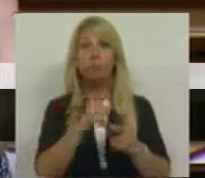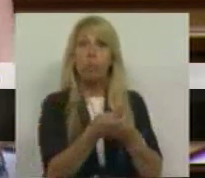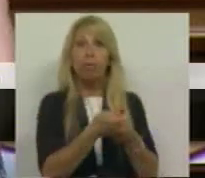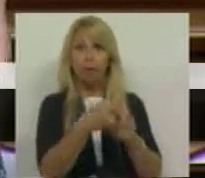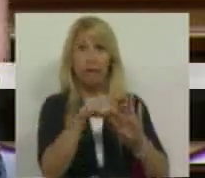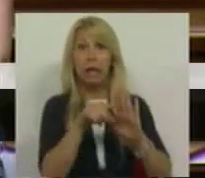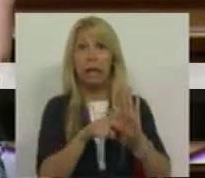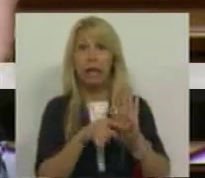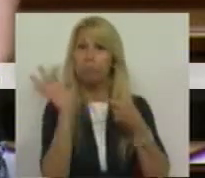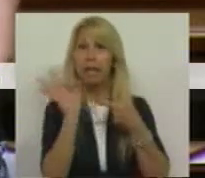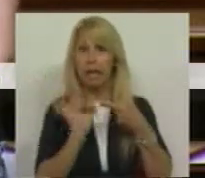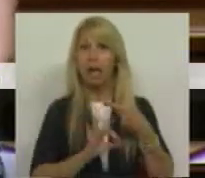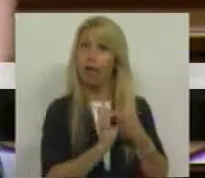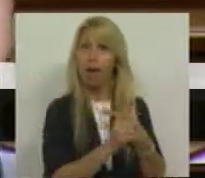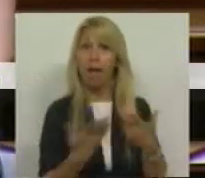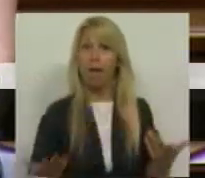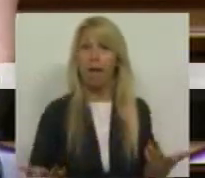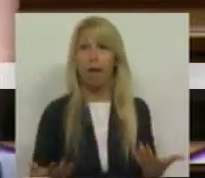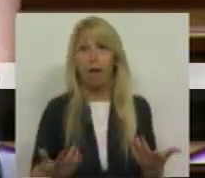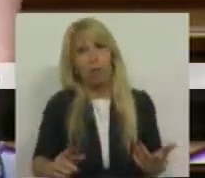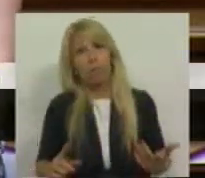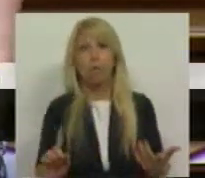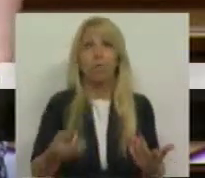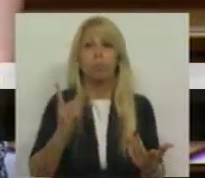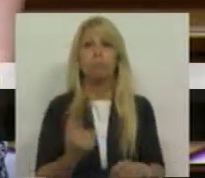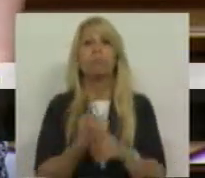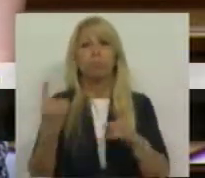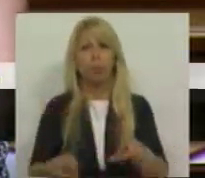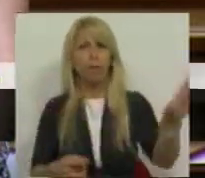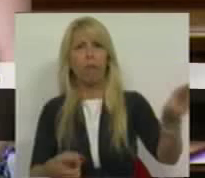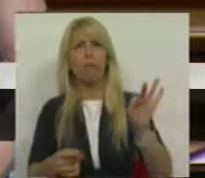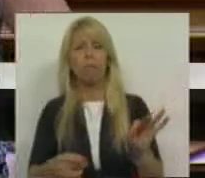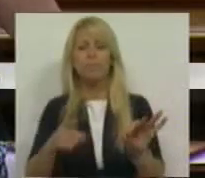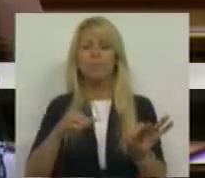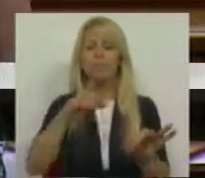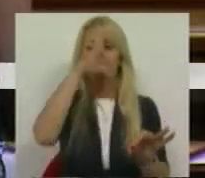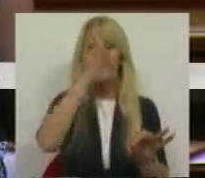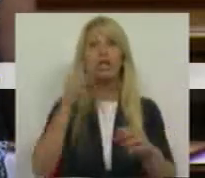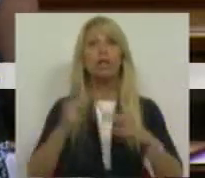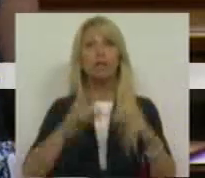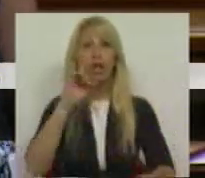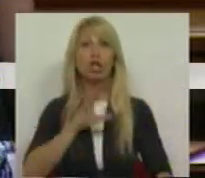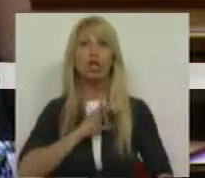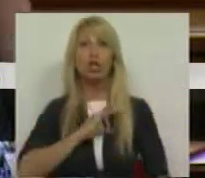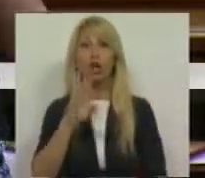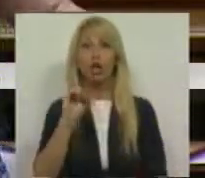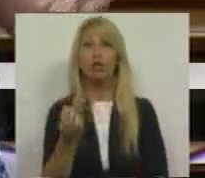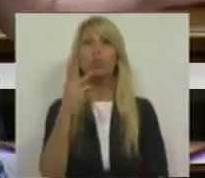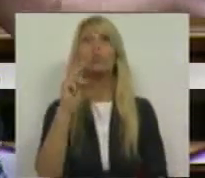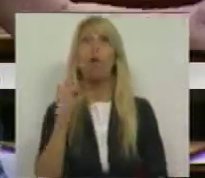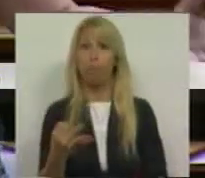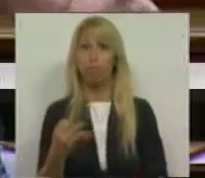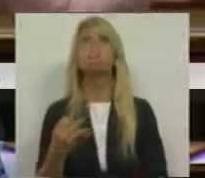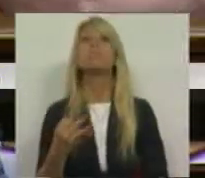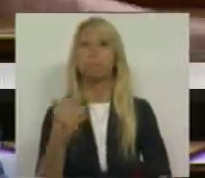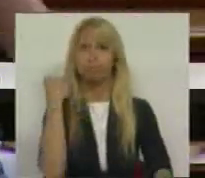ter sido isso, porque colocar como Ministra das Finanças a Sra. Swap era, de facto, muitíssimo arriscado quando